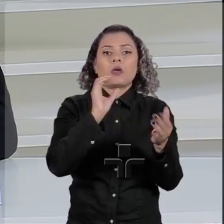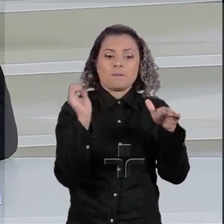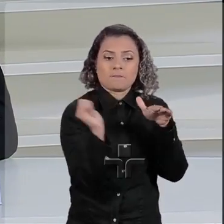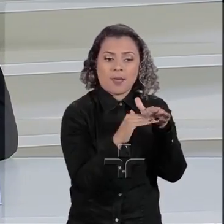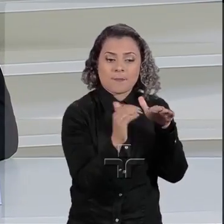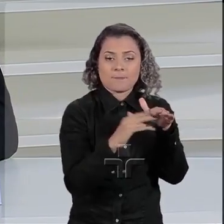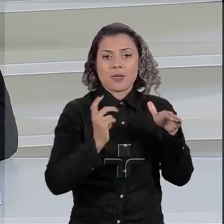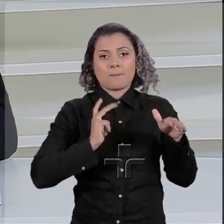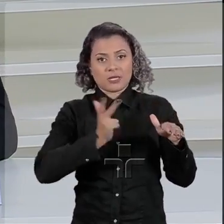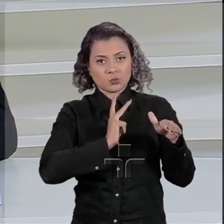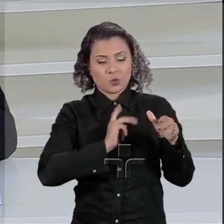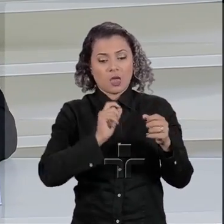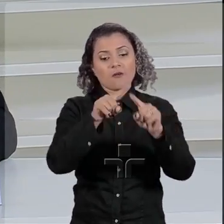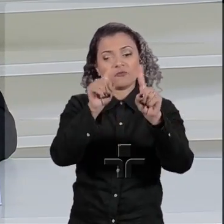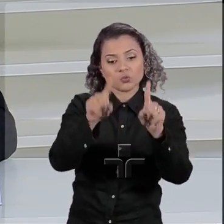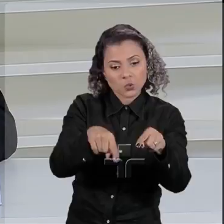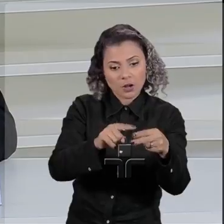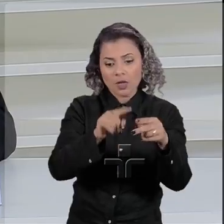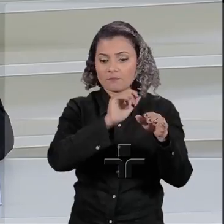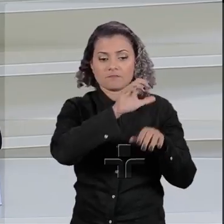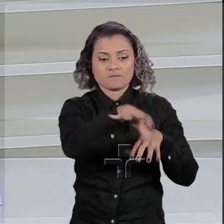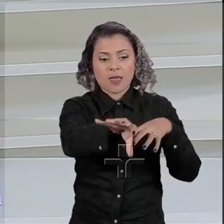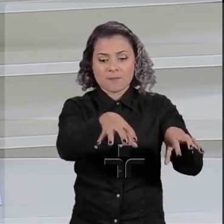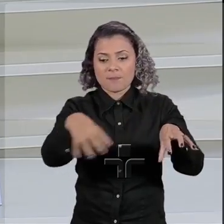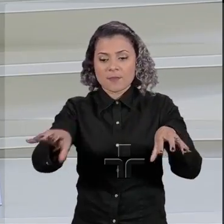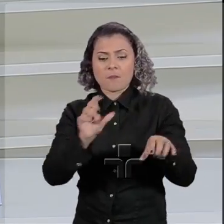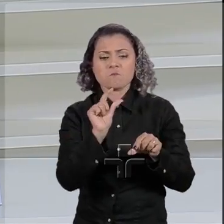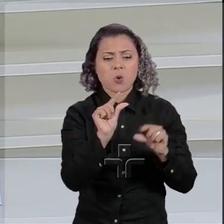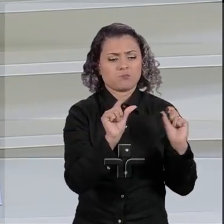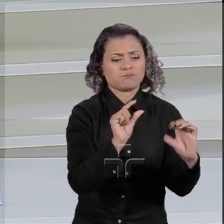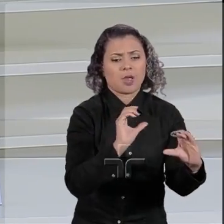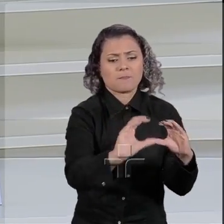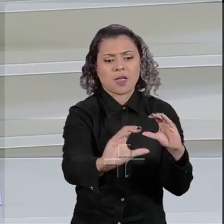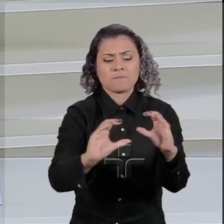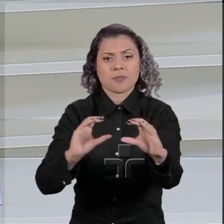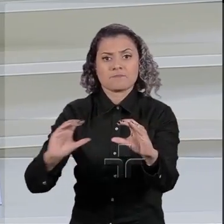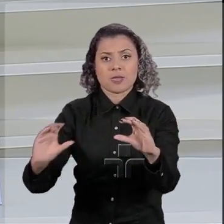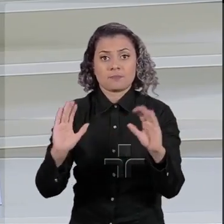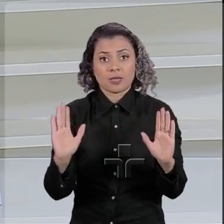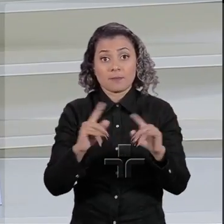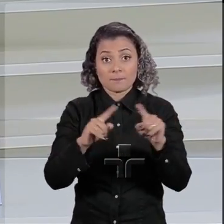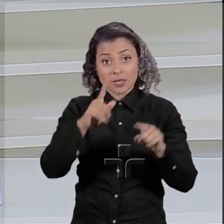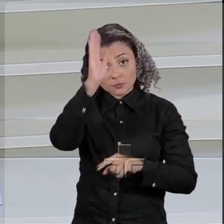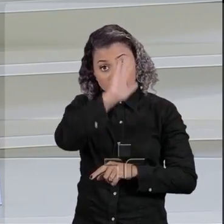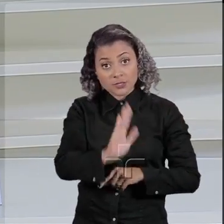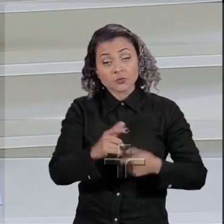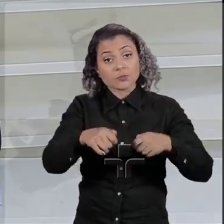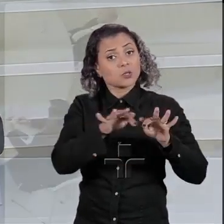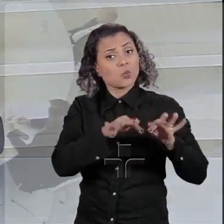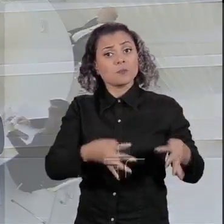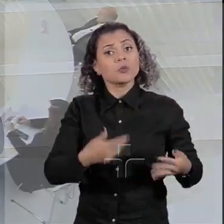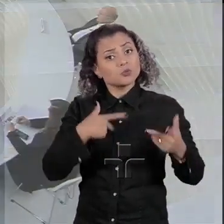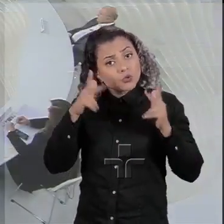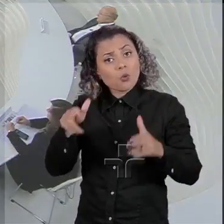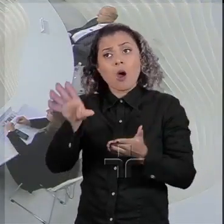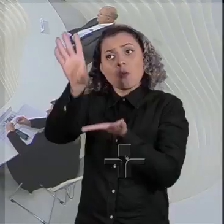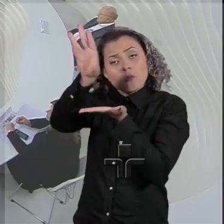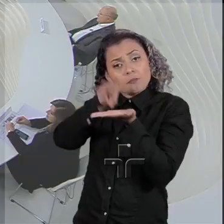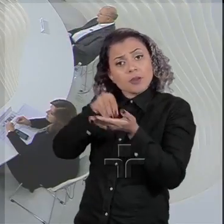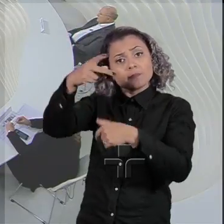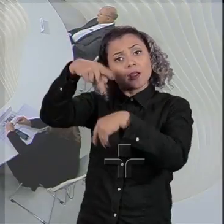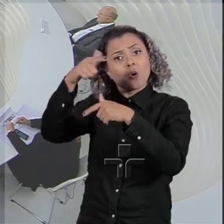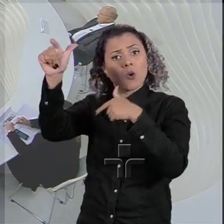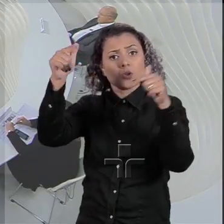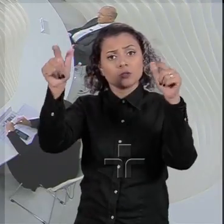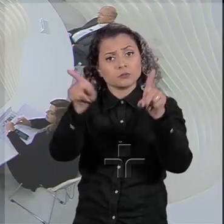capitalização. Esse é o desenho que o mundo está seguindo e eu acho que o Brasil devia ser humilde e seguir nessa direção. Acho que o Hélio